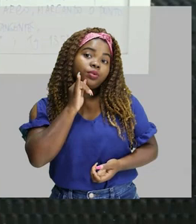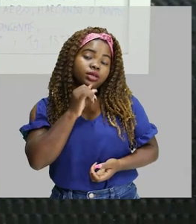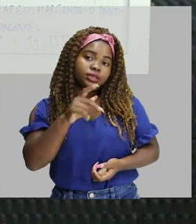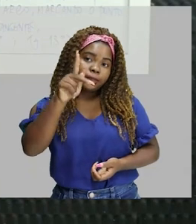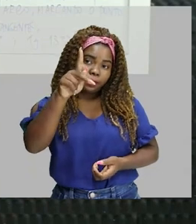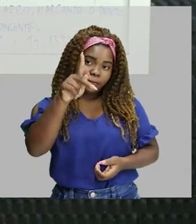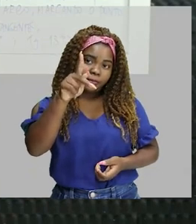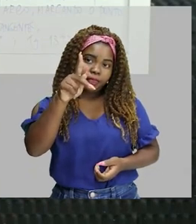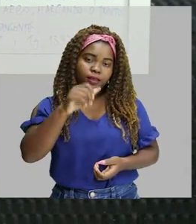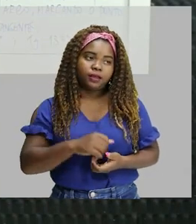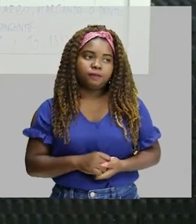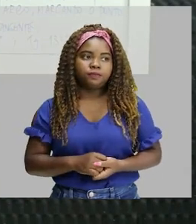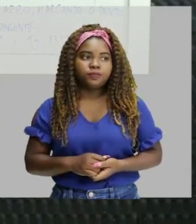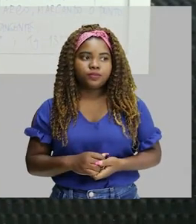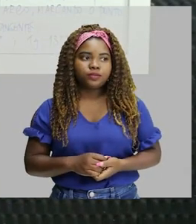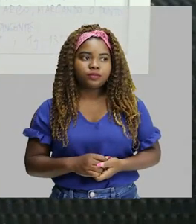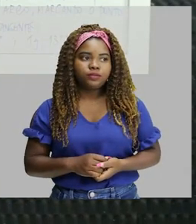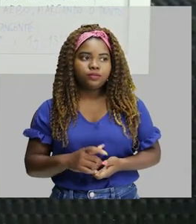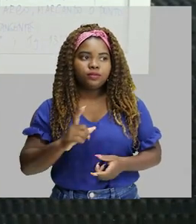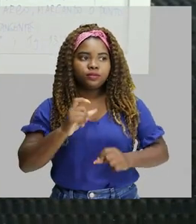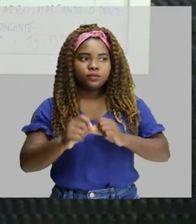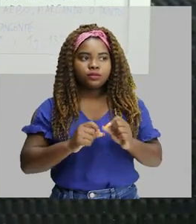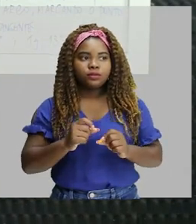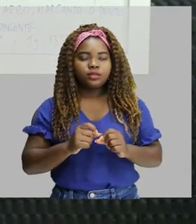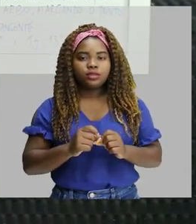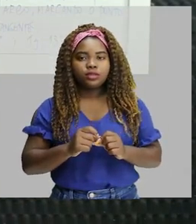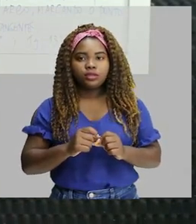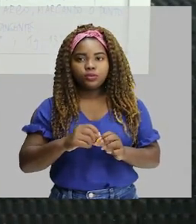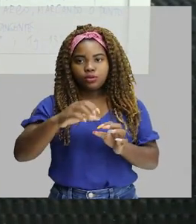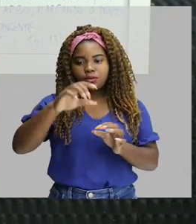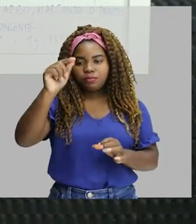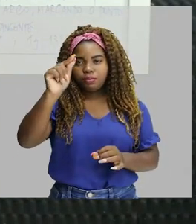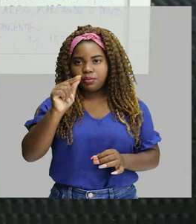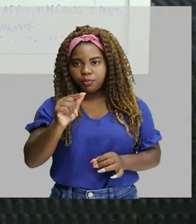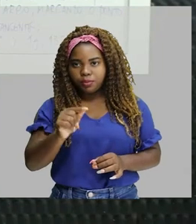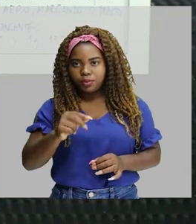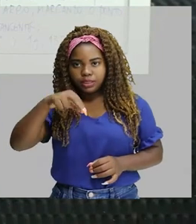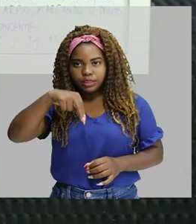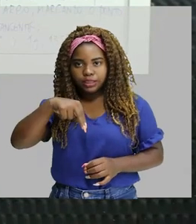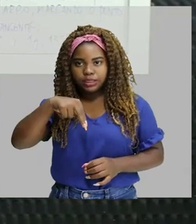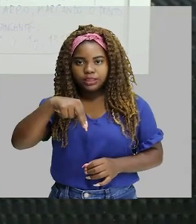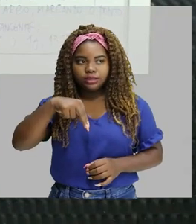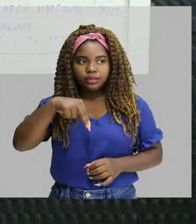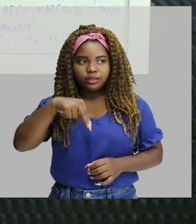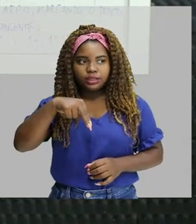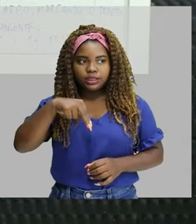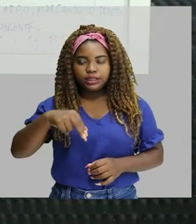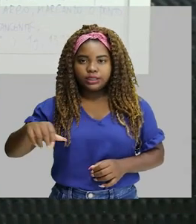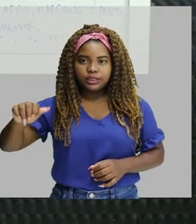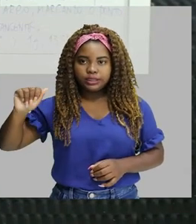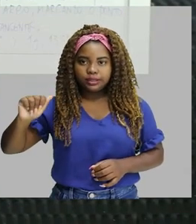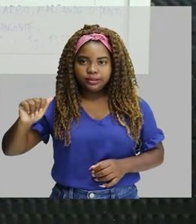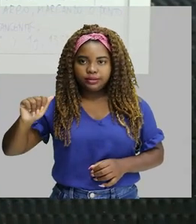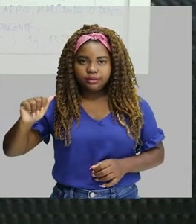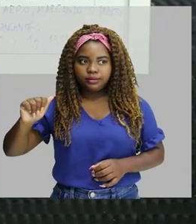n a abscissa dele e vou chamar aqui de m a sua